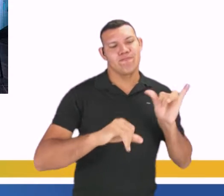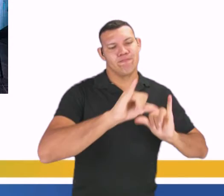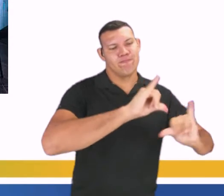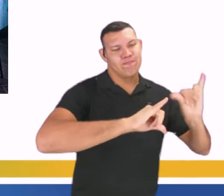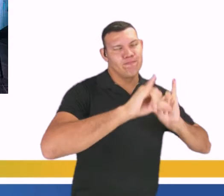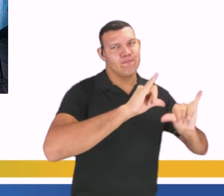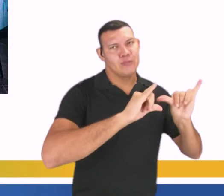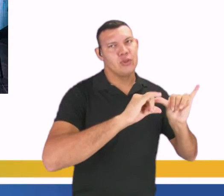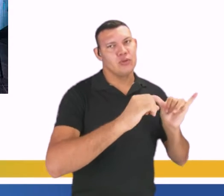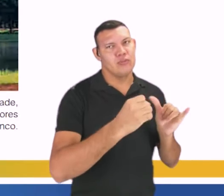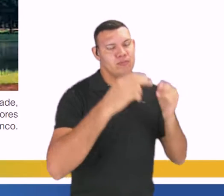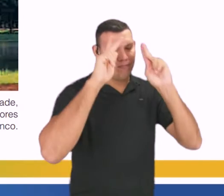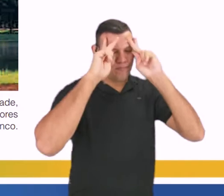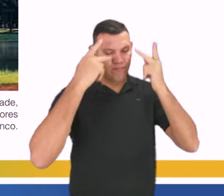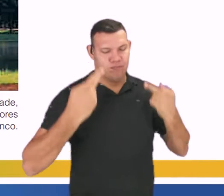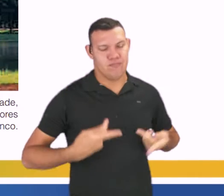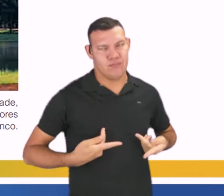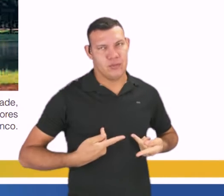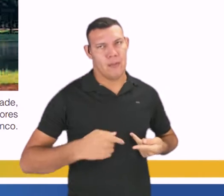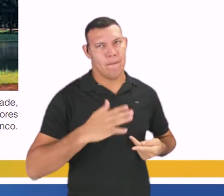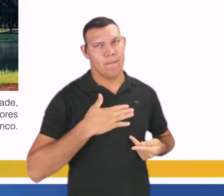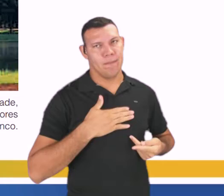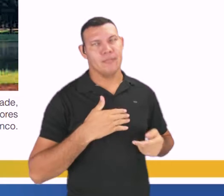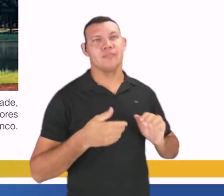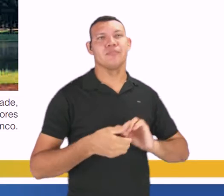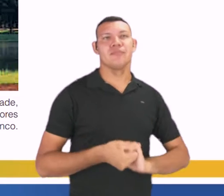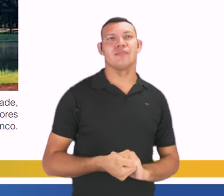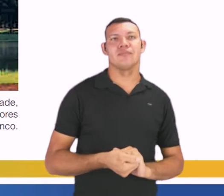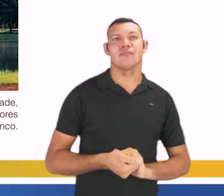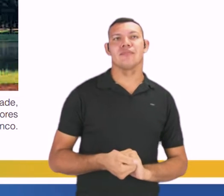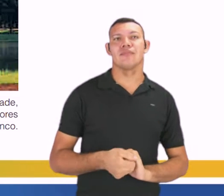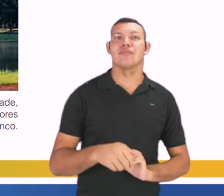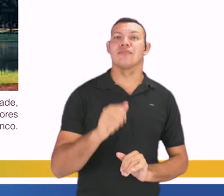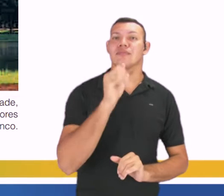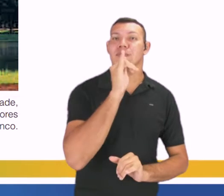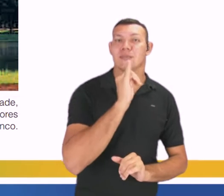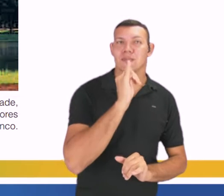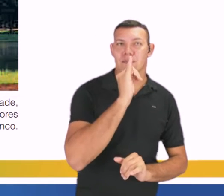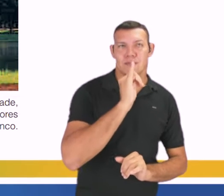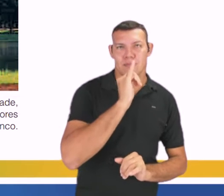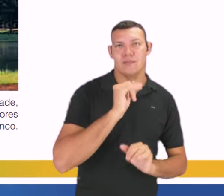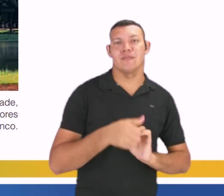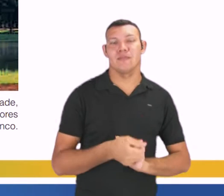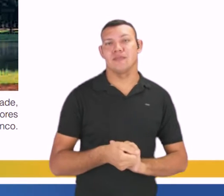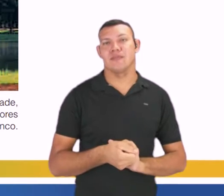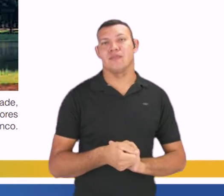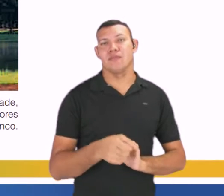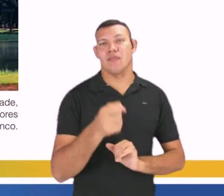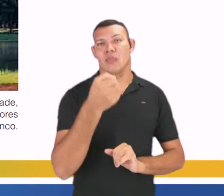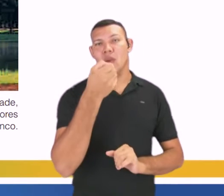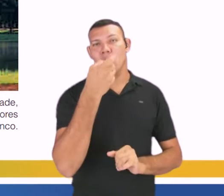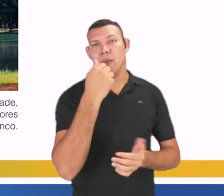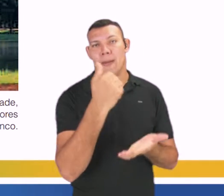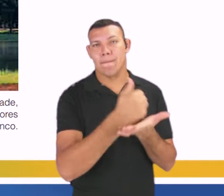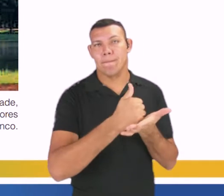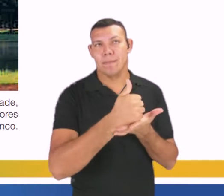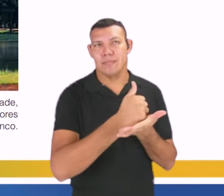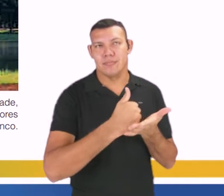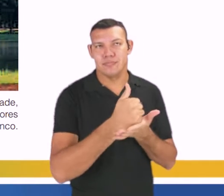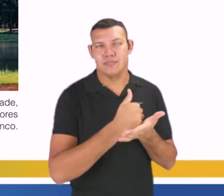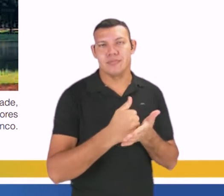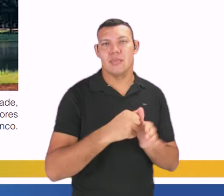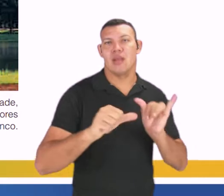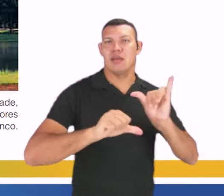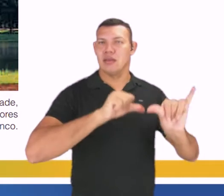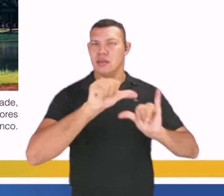para o consumo humano. Nós temos exemplo de medicamentos genéricos também, reação de